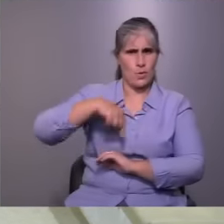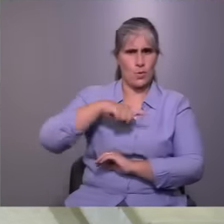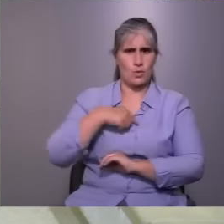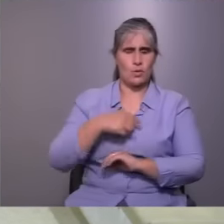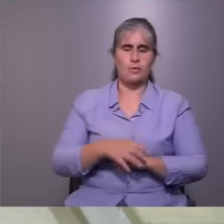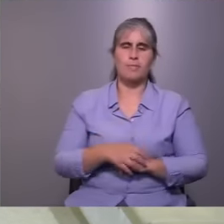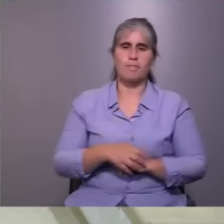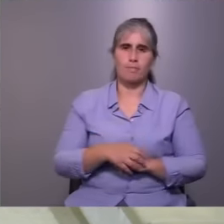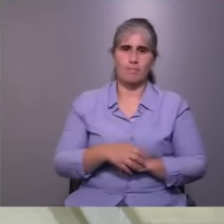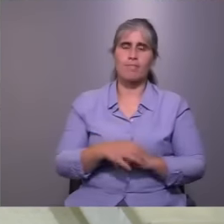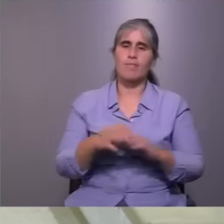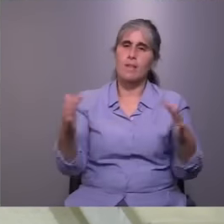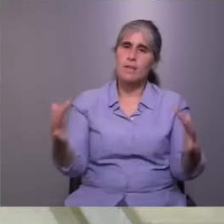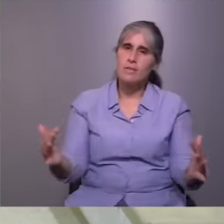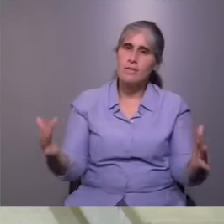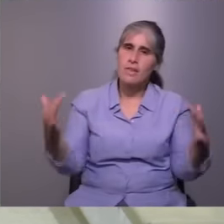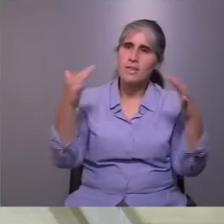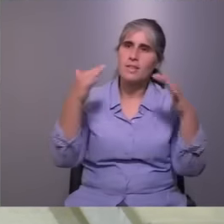forte.